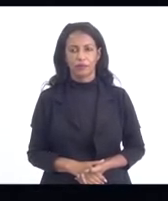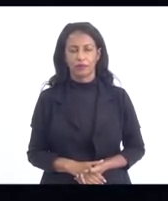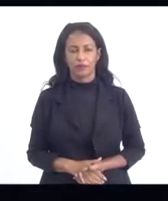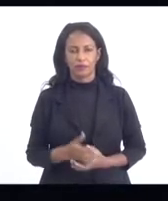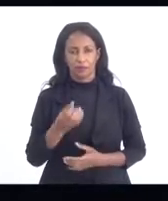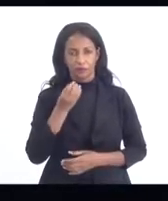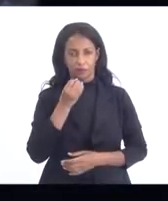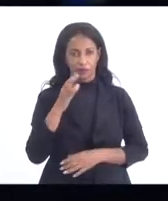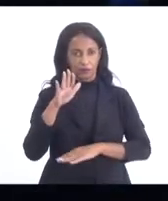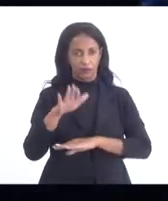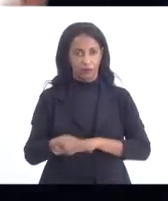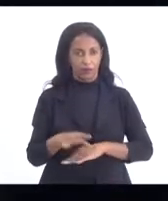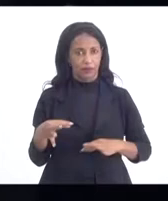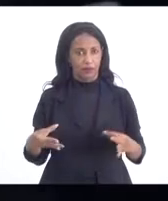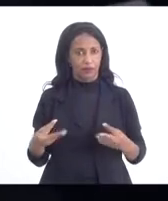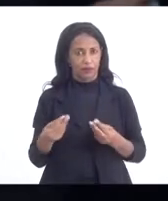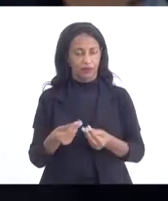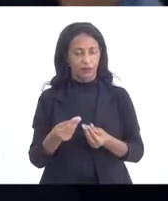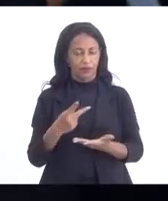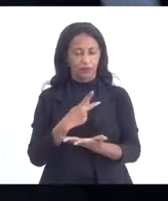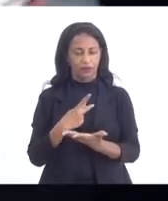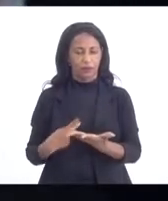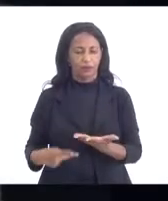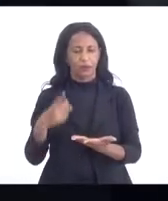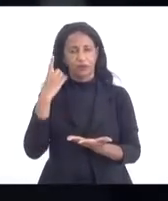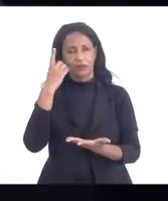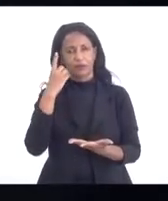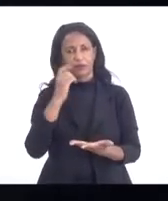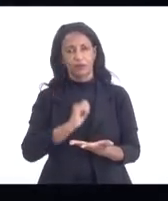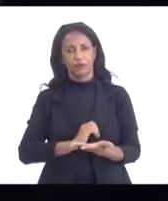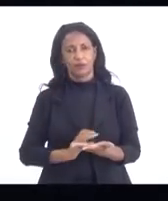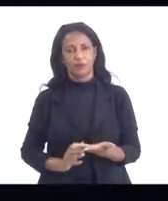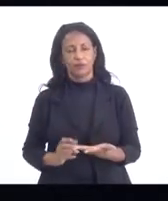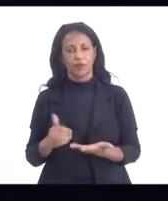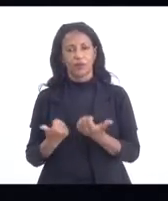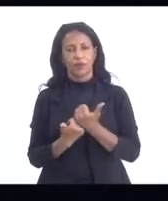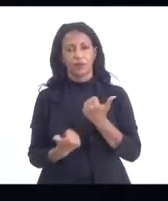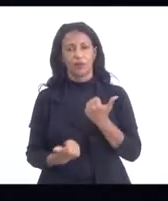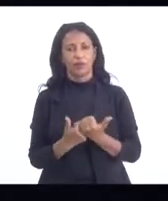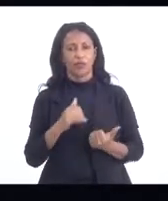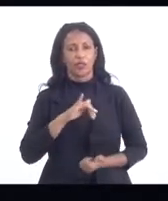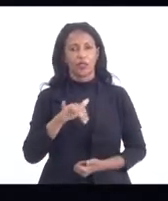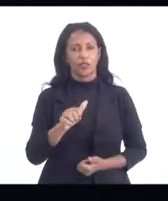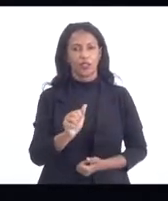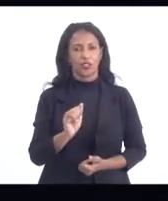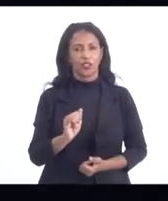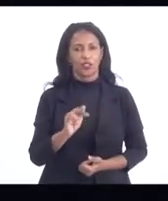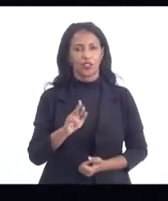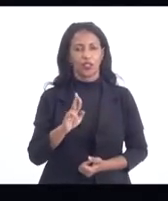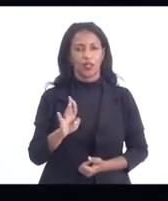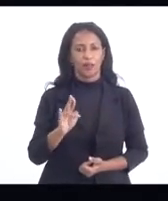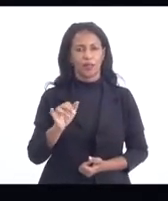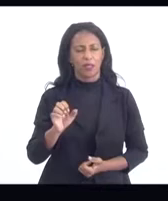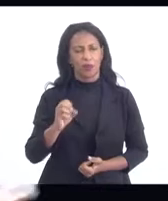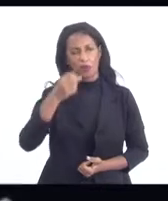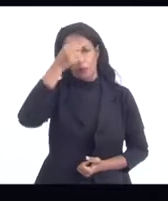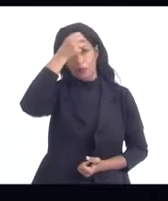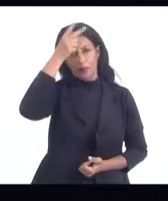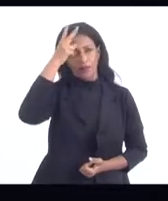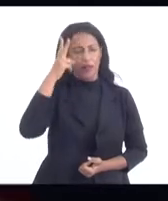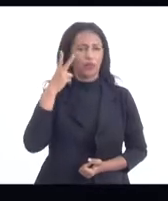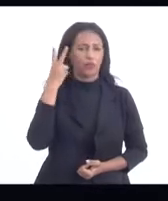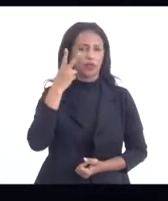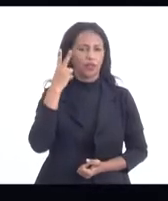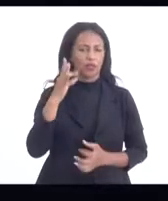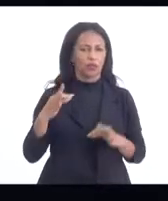Boa tarde a todos. Nosso presidente, deputado André Siciliano, nosso vice-presidente Jair Bittencourt, prefeitos presentes,